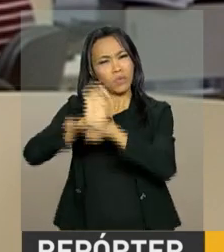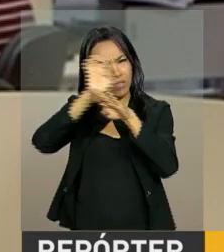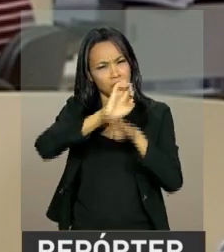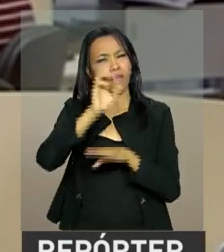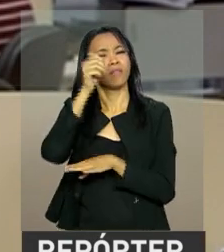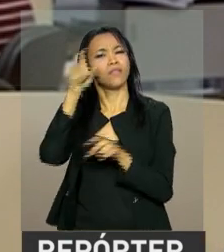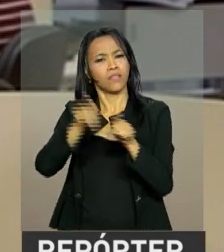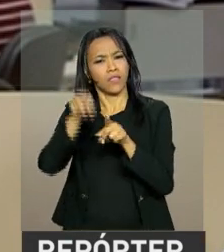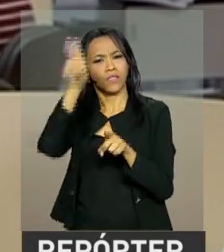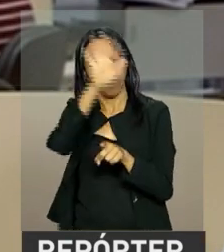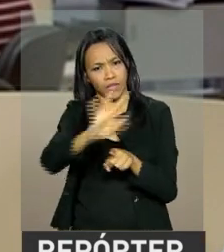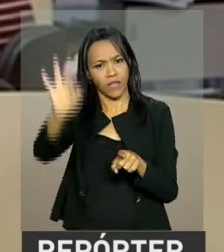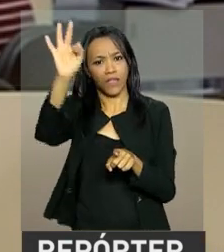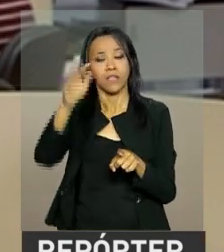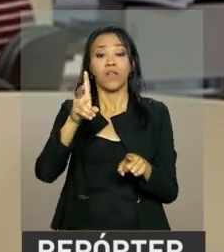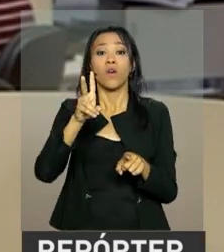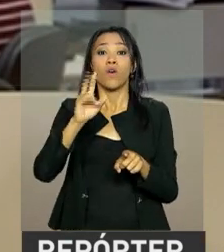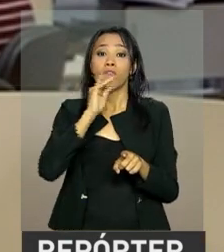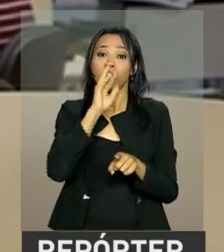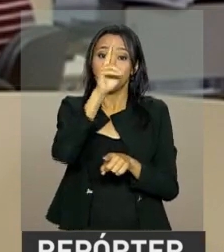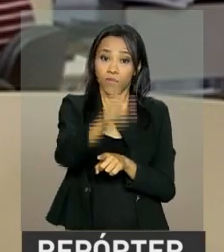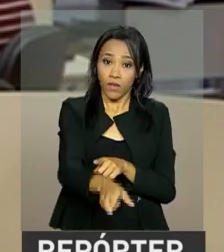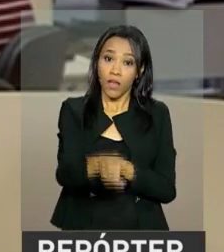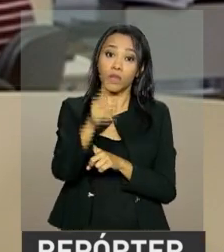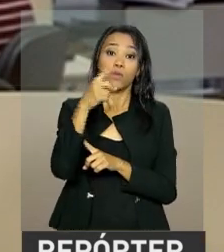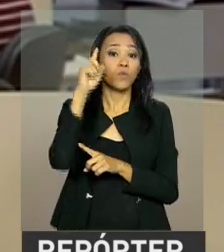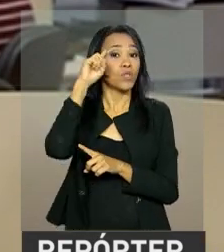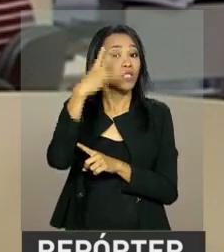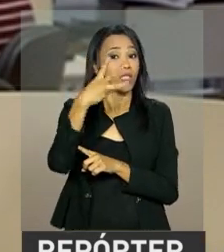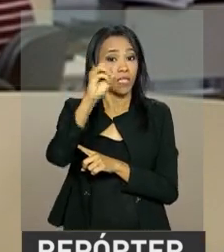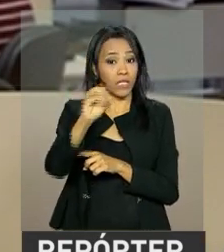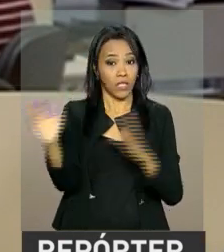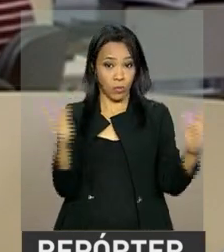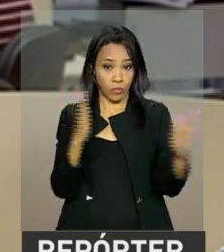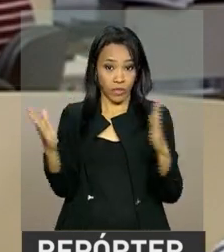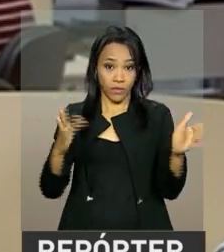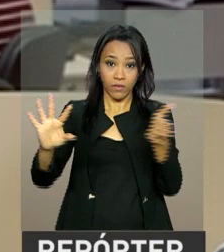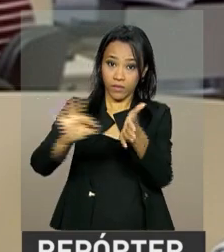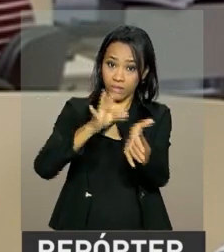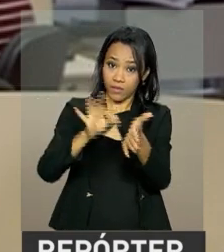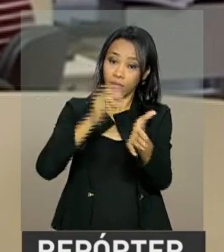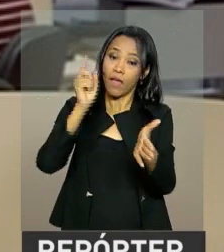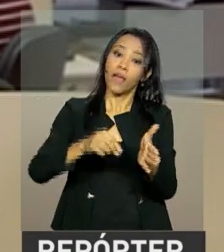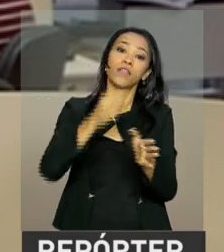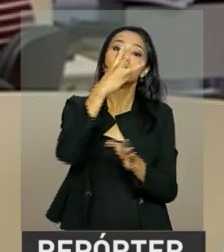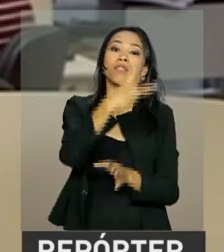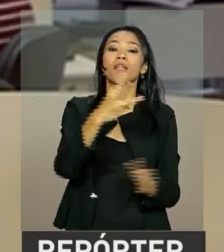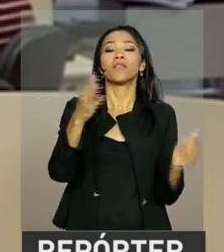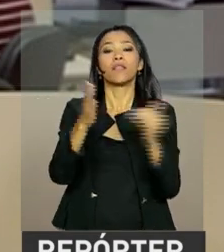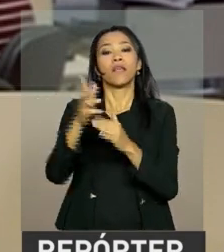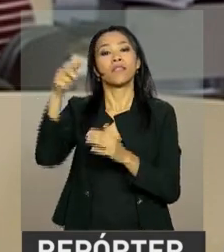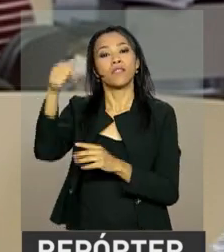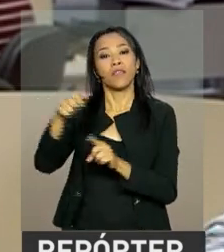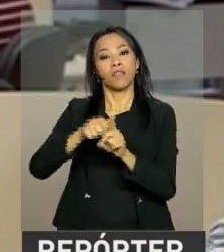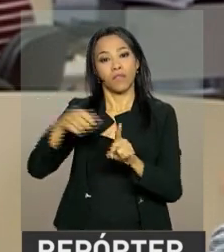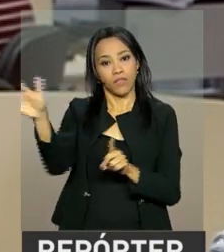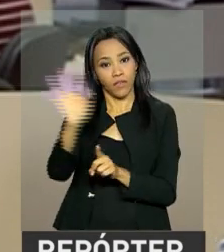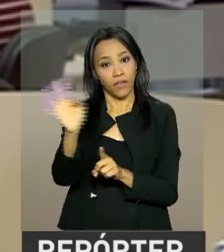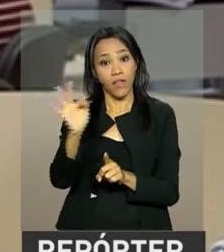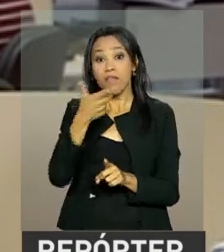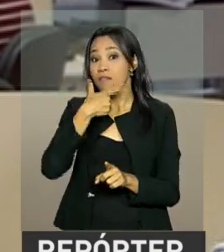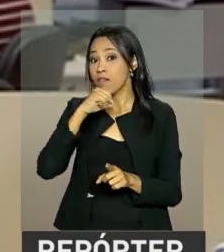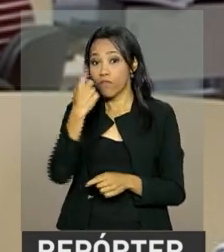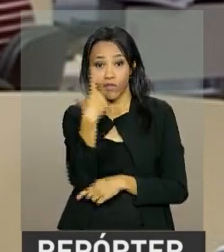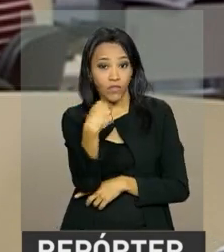O resultado vai ser divulgado no dia 30 e o período de matrícula é de 3 a 7 de Fevereiro quem não